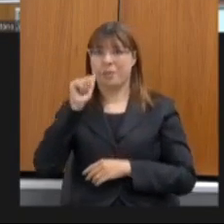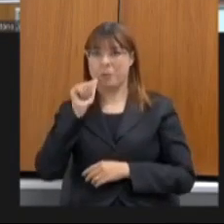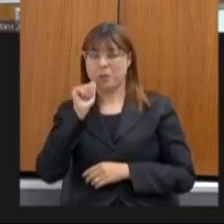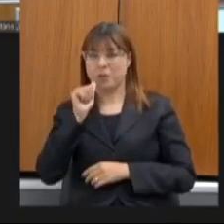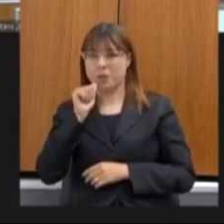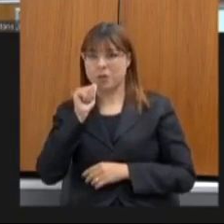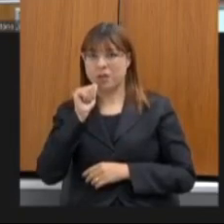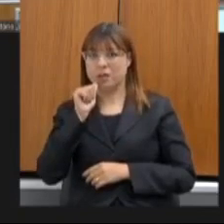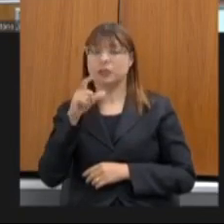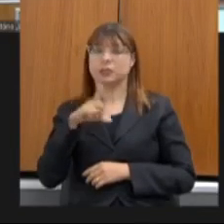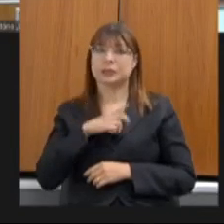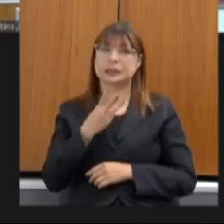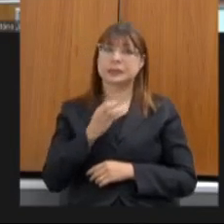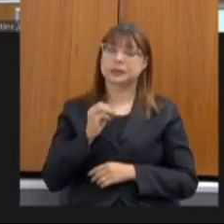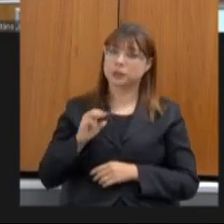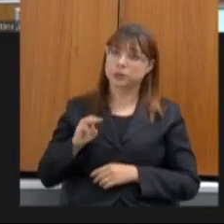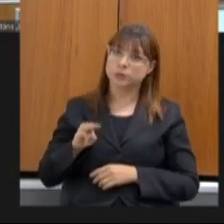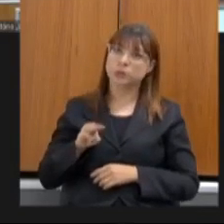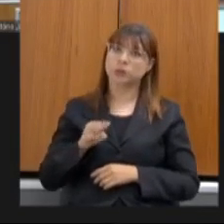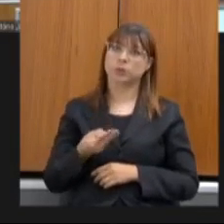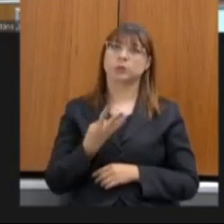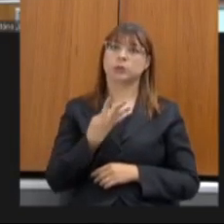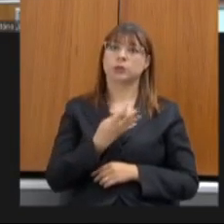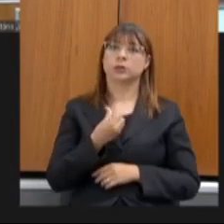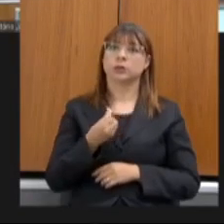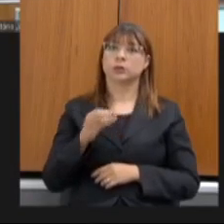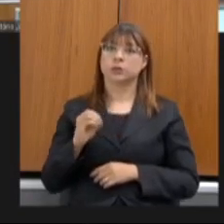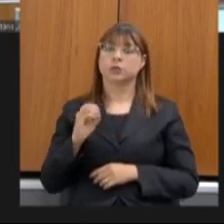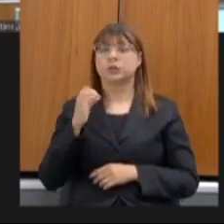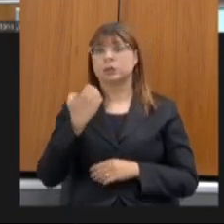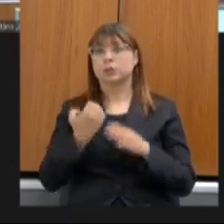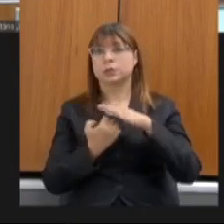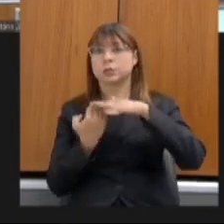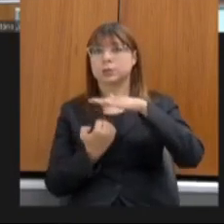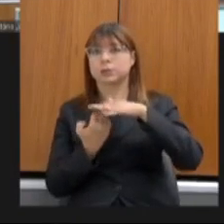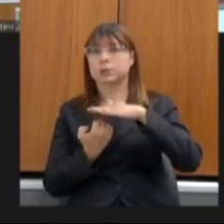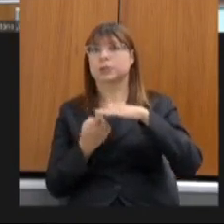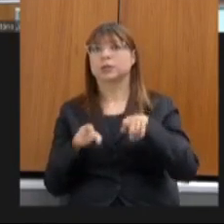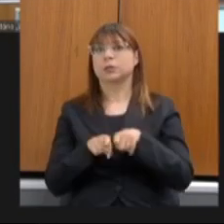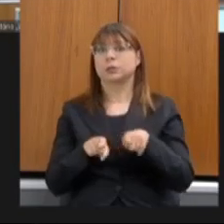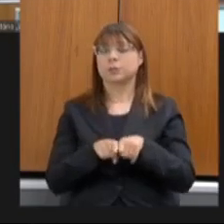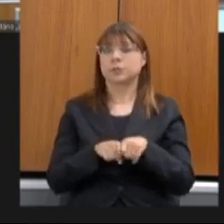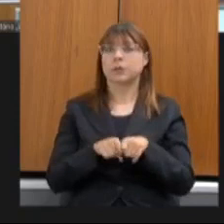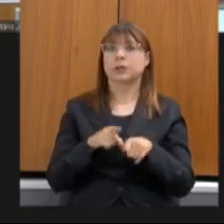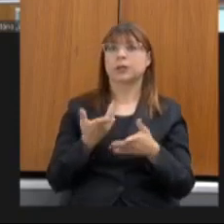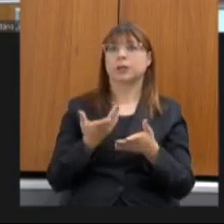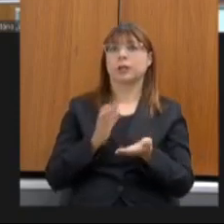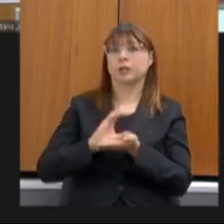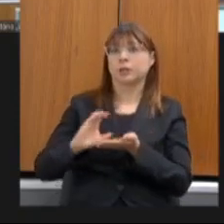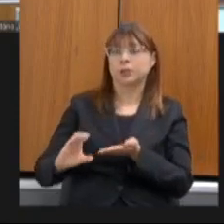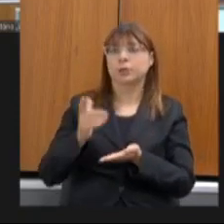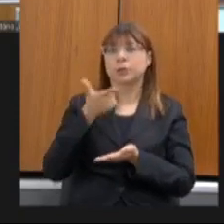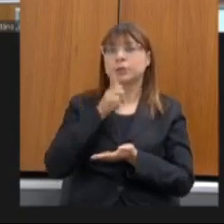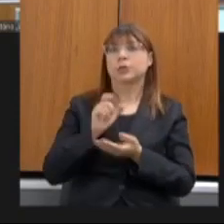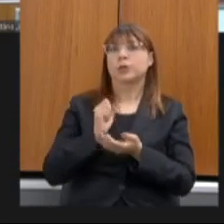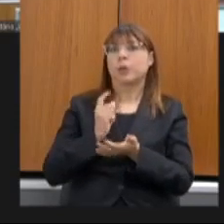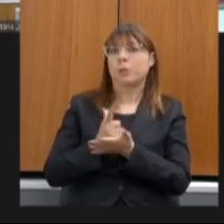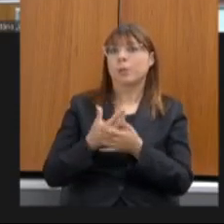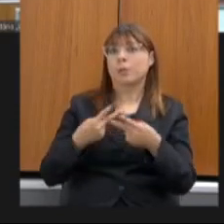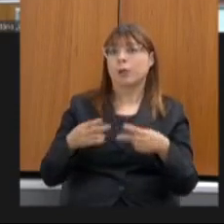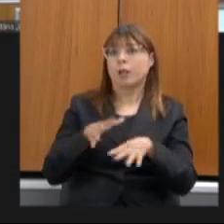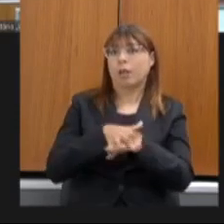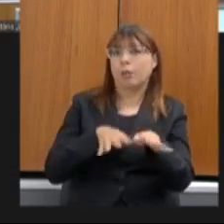milhões para 750 empresas linhas de saúde para testes com vídeo né para luvas para herpes